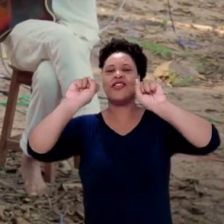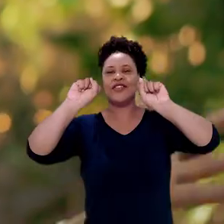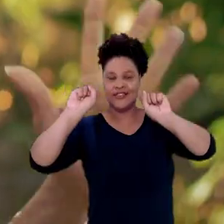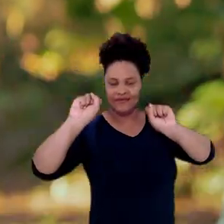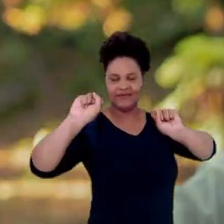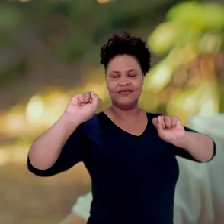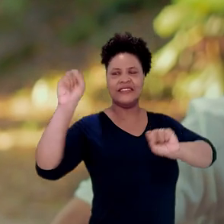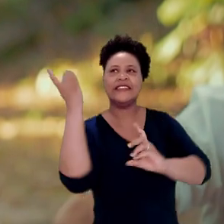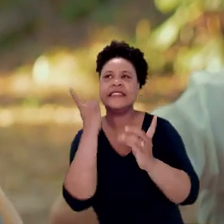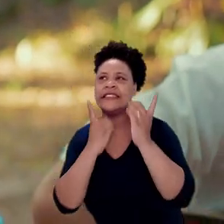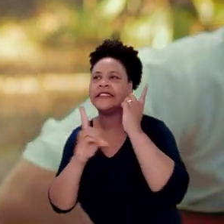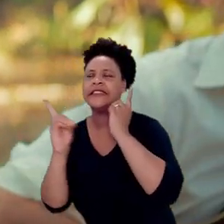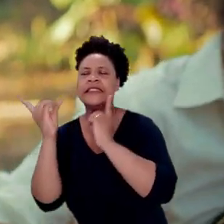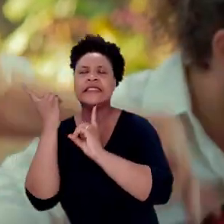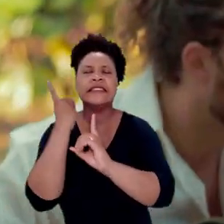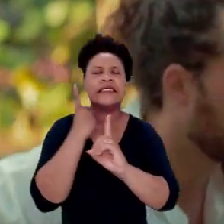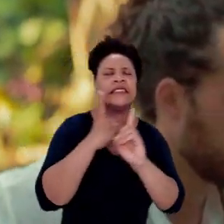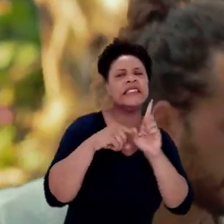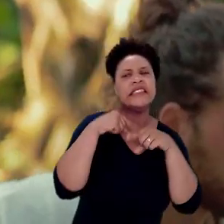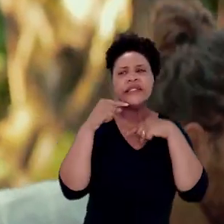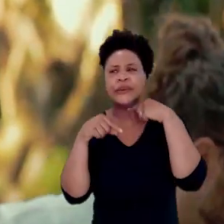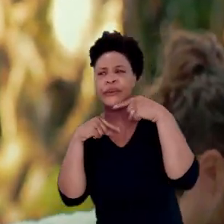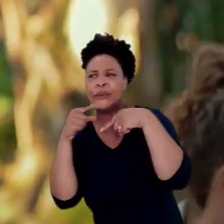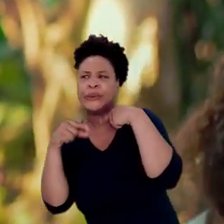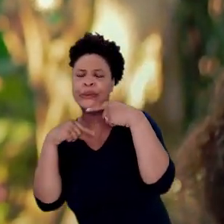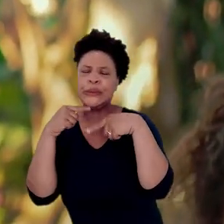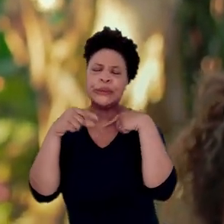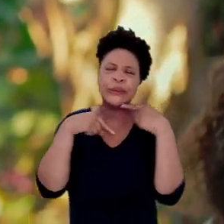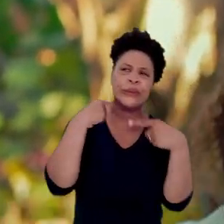Na certeza da dúvida,